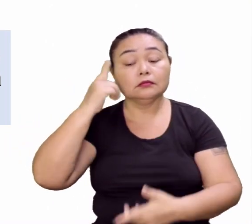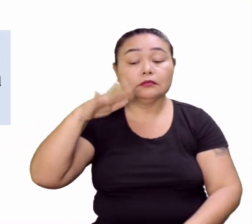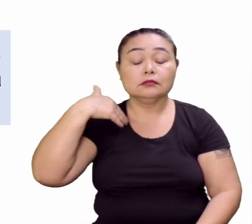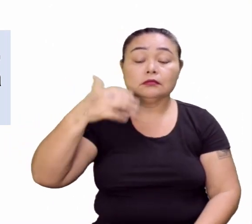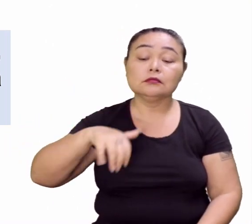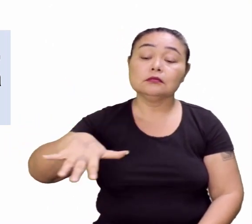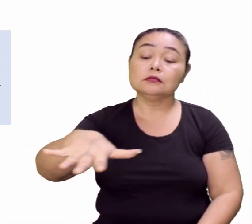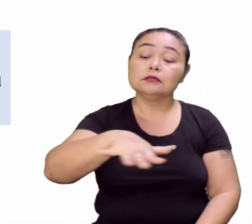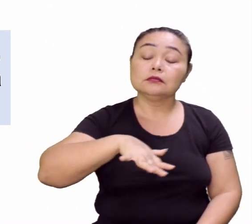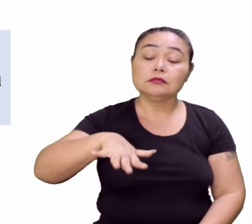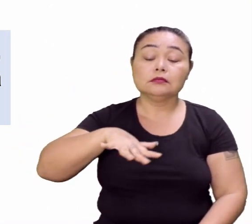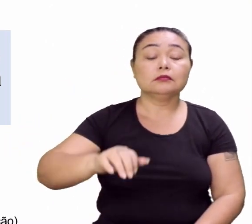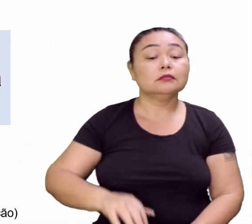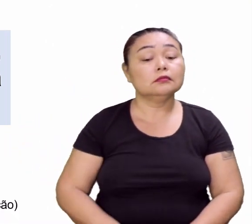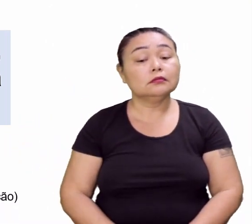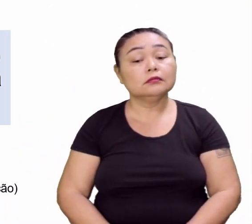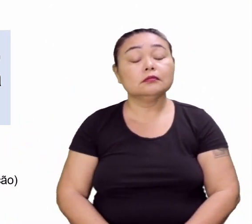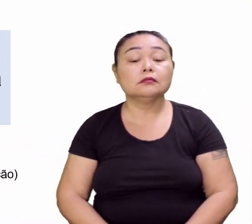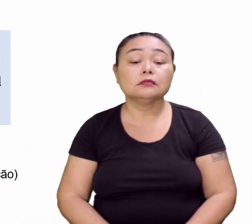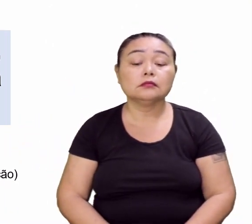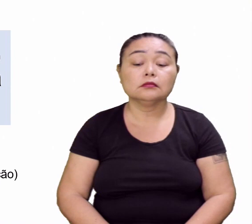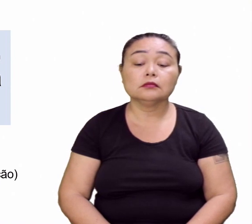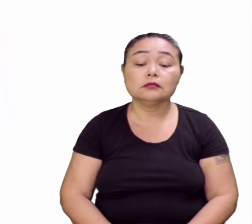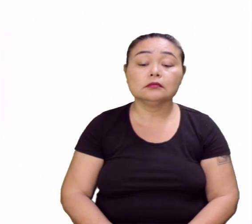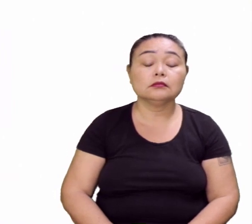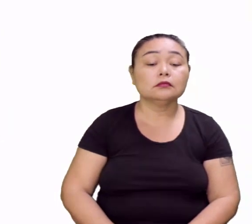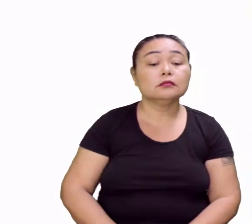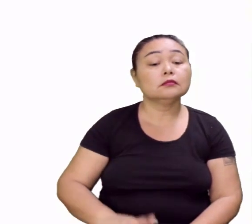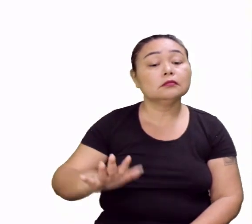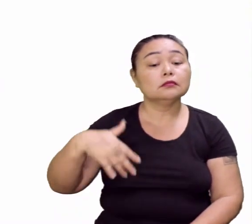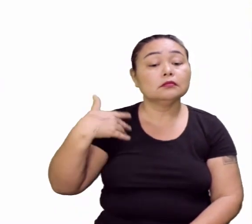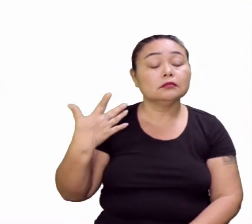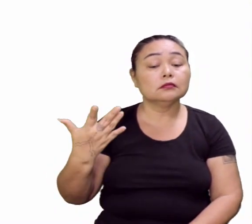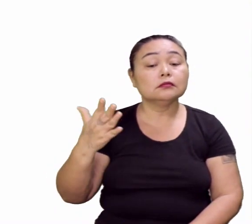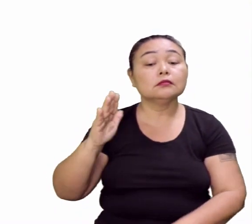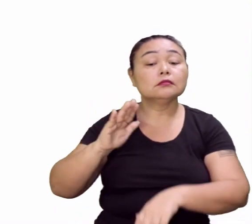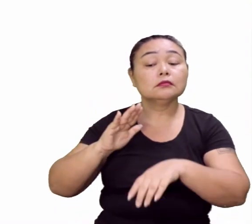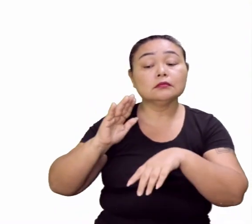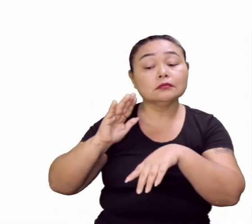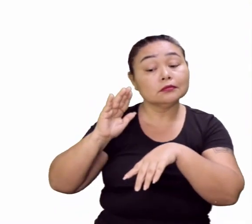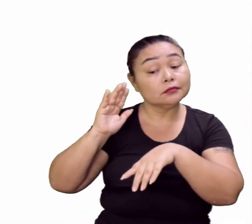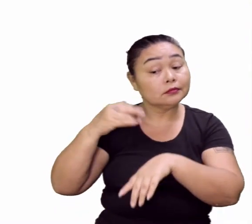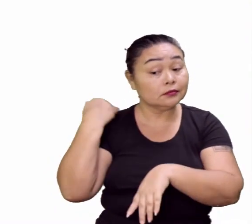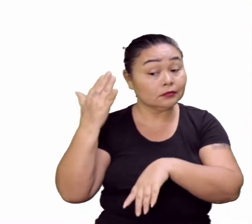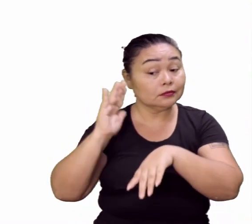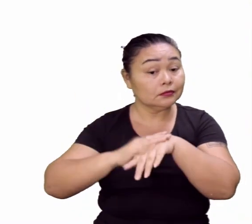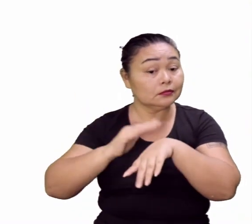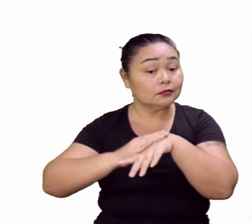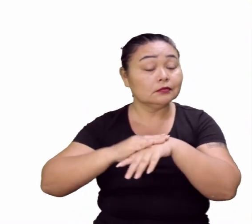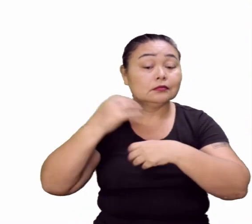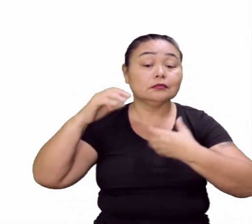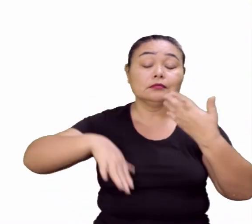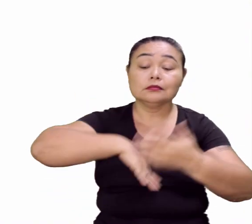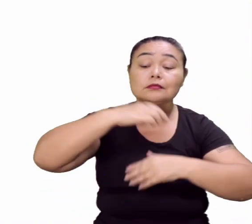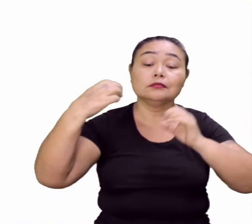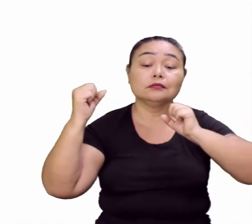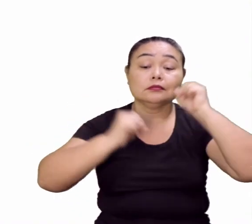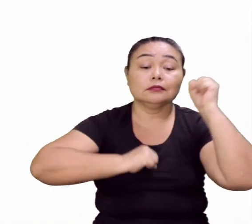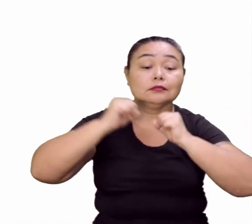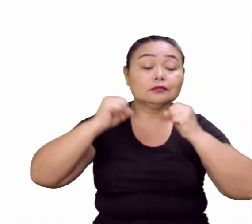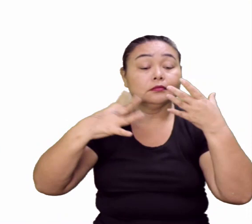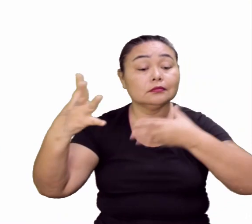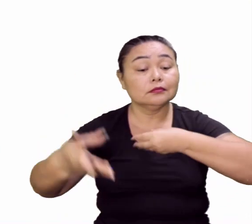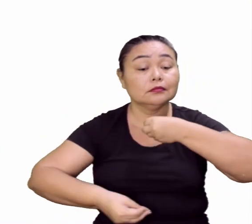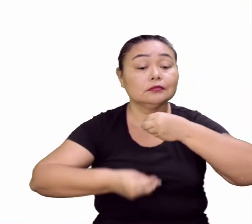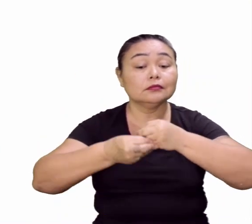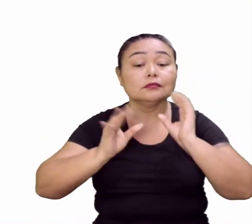no campo. Perfeito. Vamos lá. Importante saber, a Revolução Industrial,